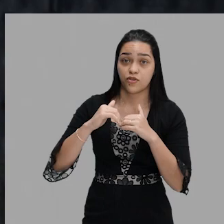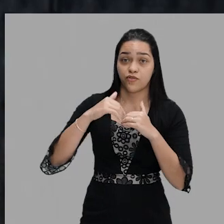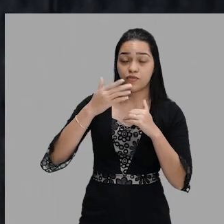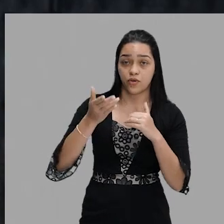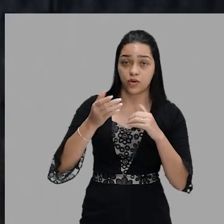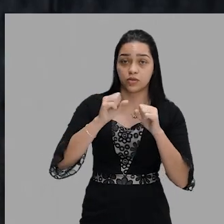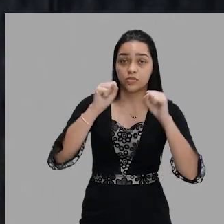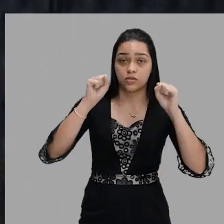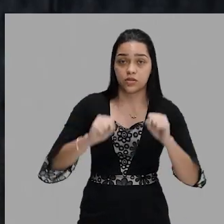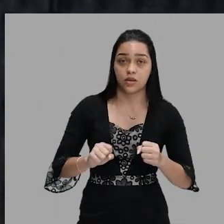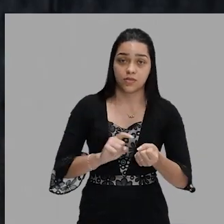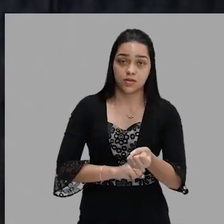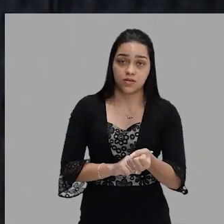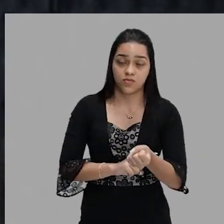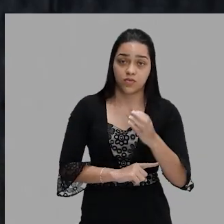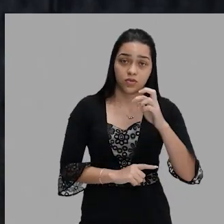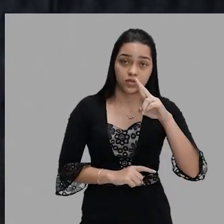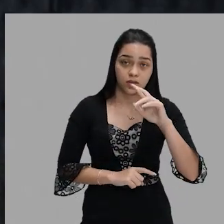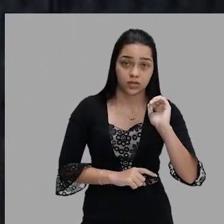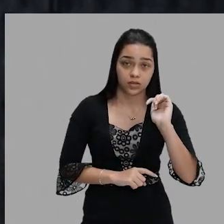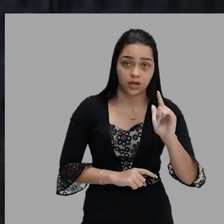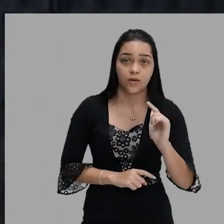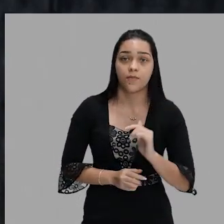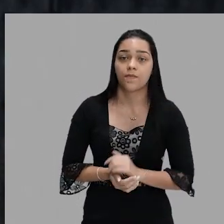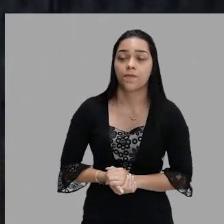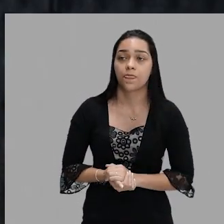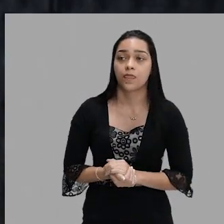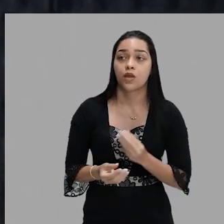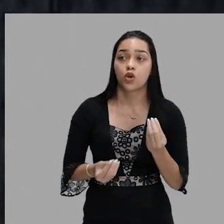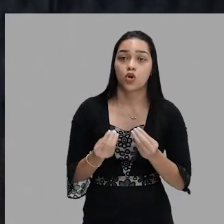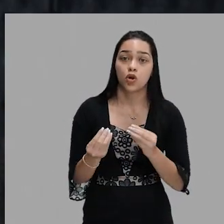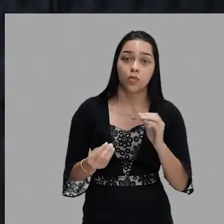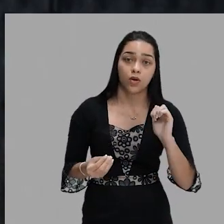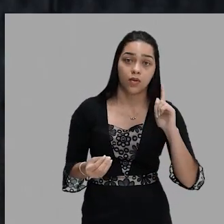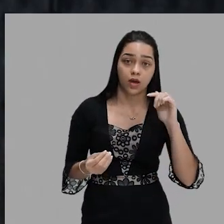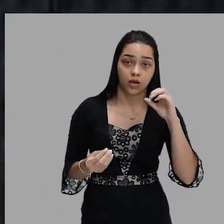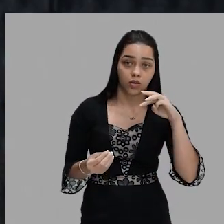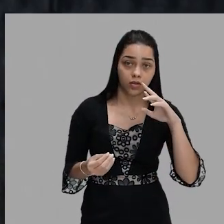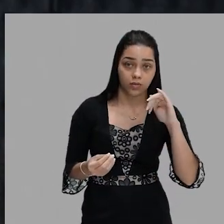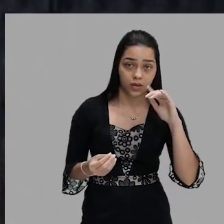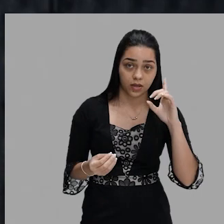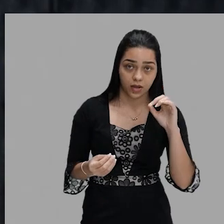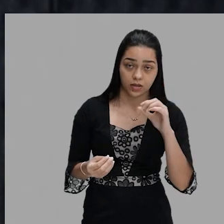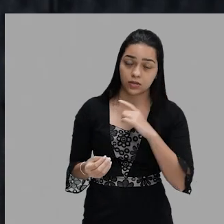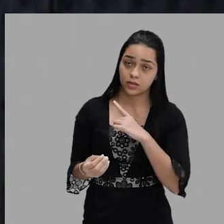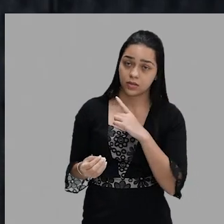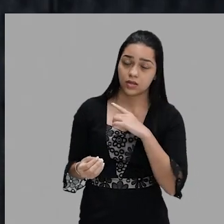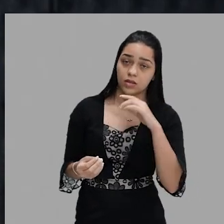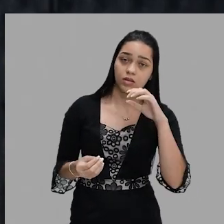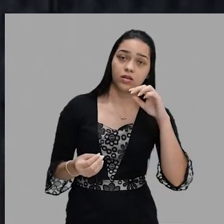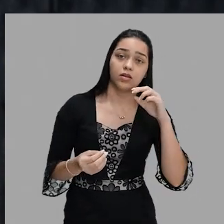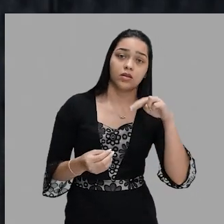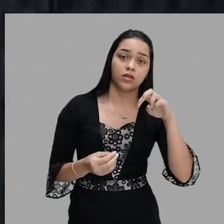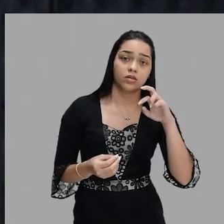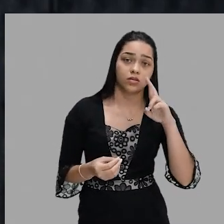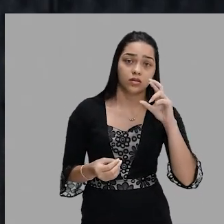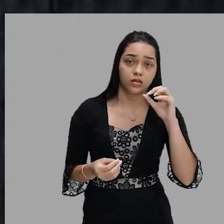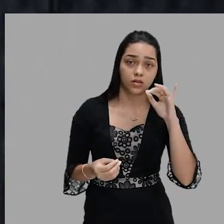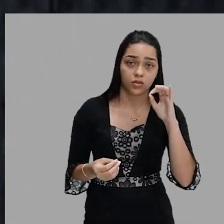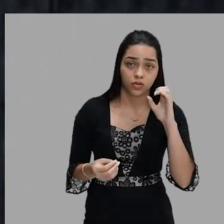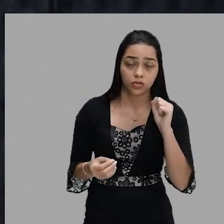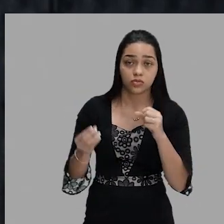do sistema nervoso central. Como é um aglomerado de corpos celulares de neurônios que está fora